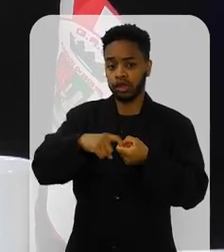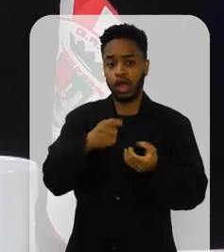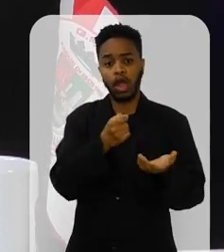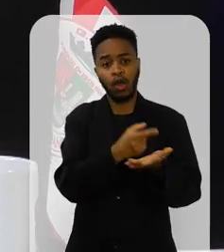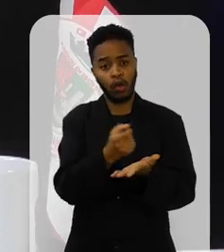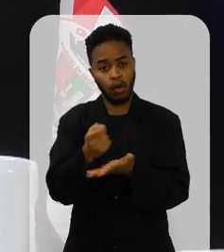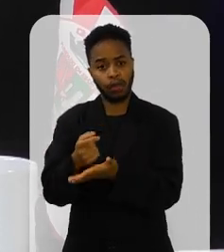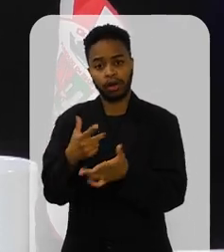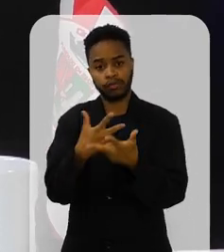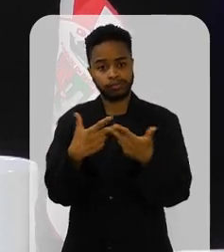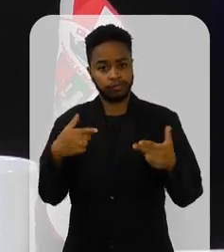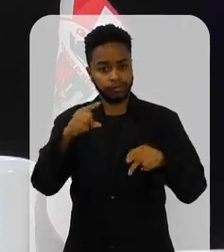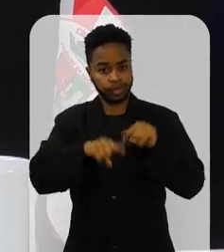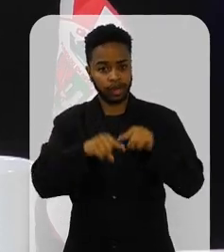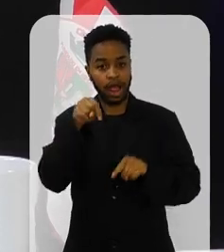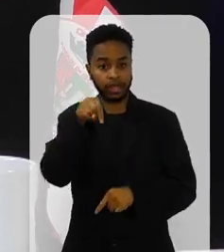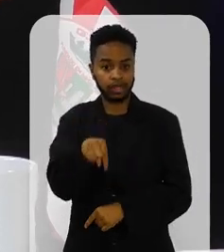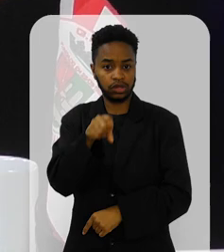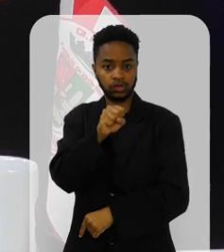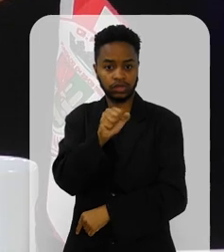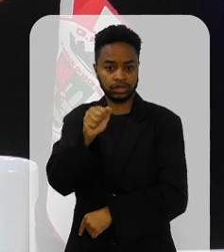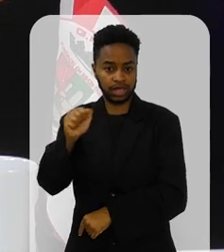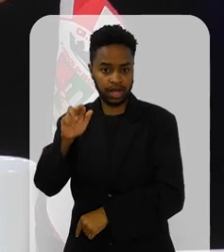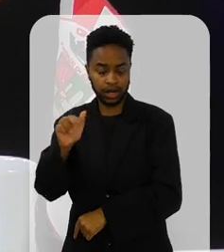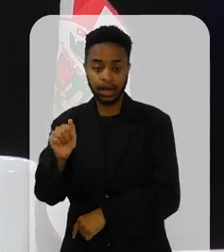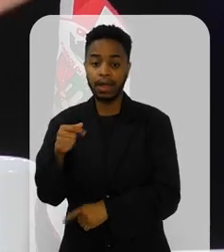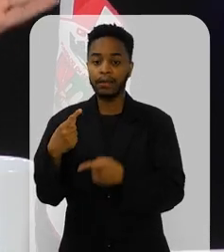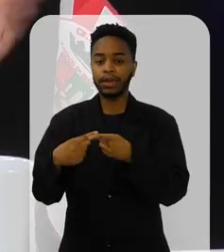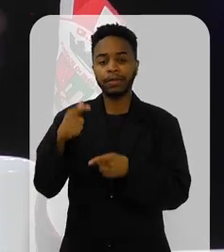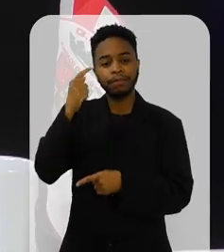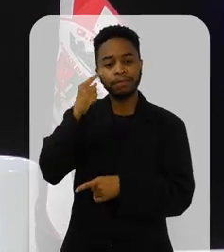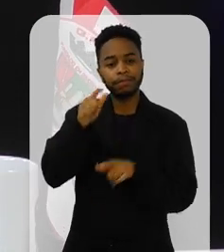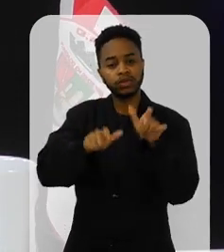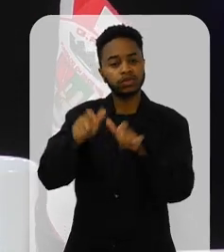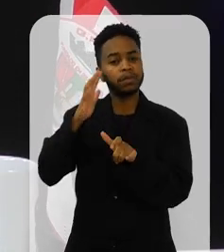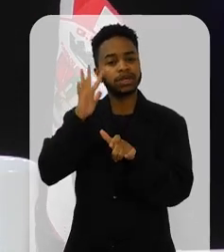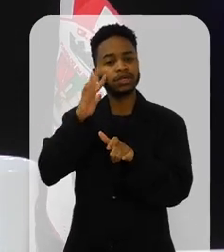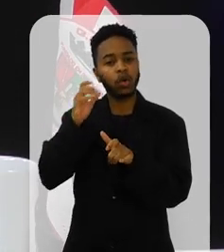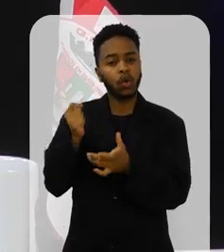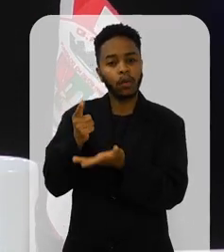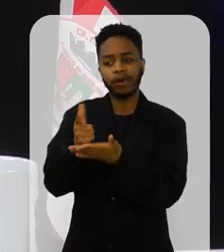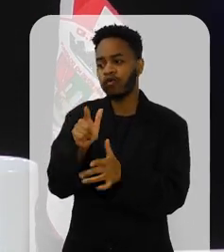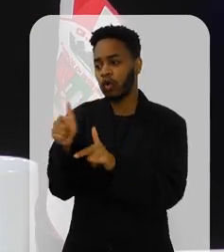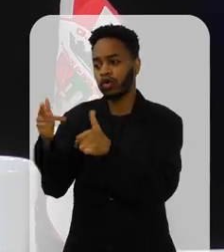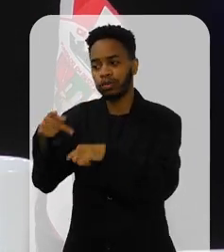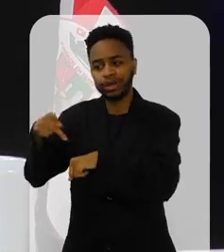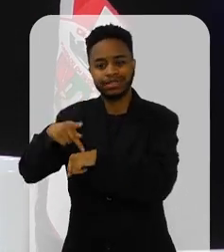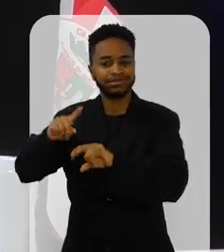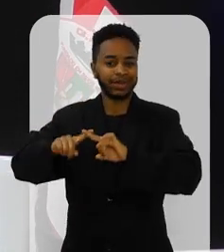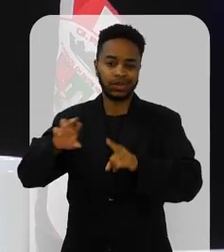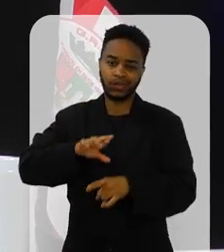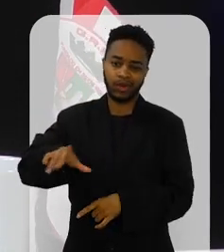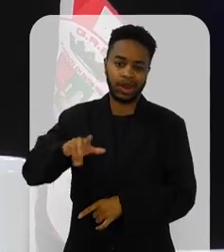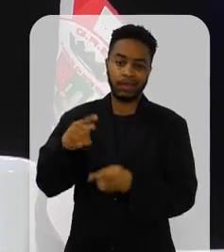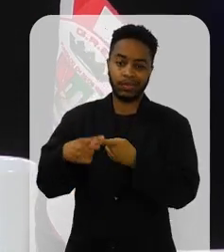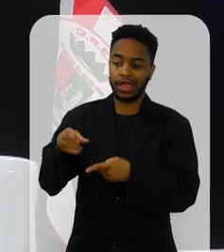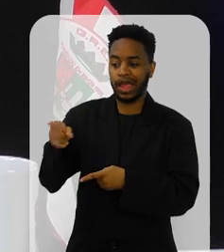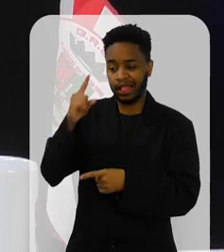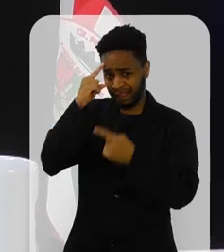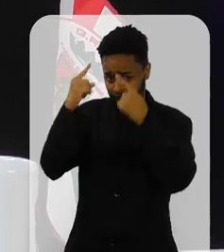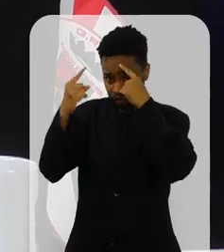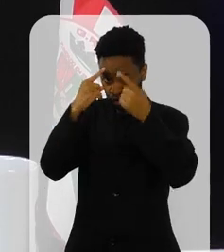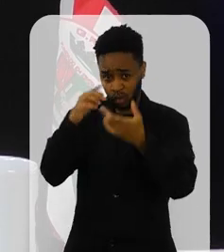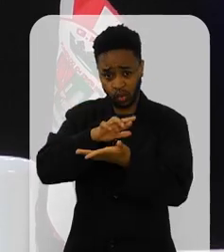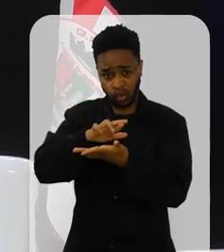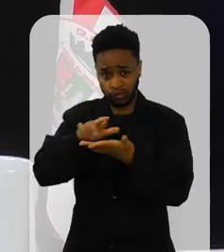comprava coisa aqui no Saara, as pessoas pensavam que ele trazia panos ricos de Marrocos, e não era. Então ele inventou muita coisa, que